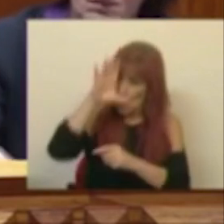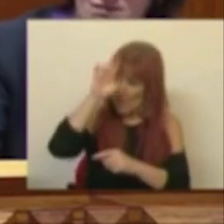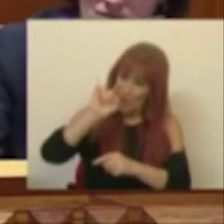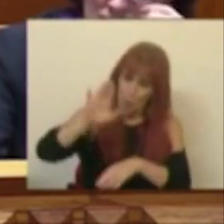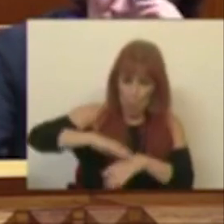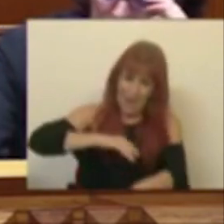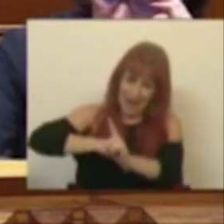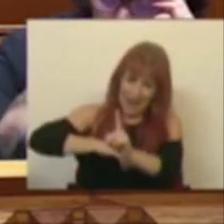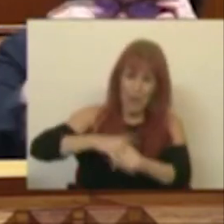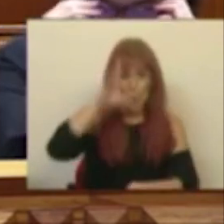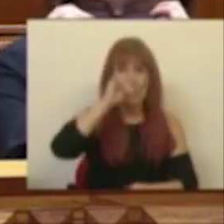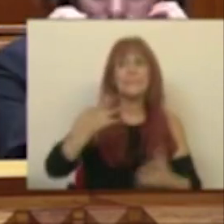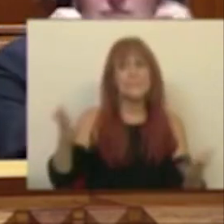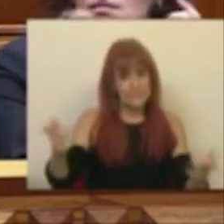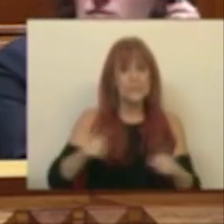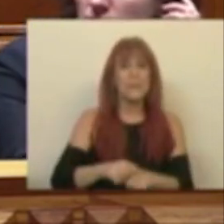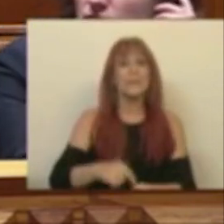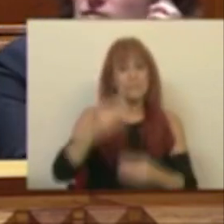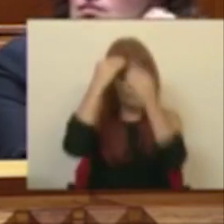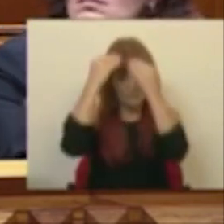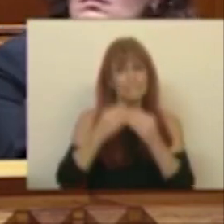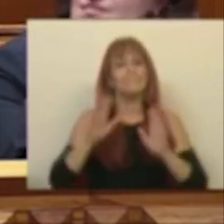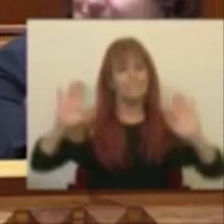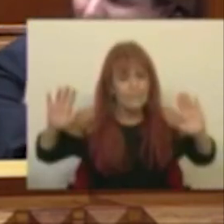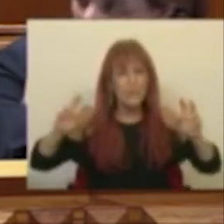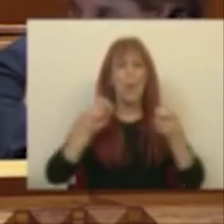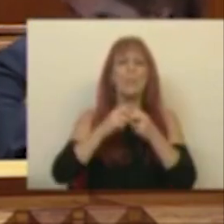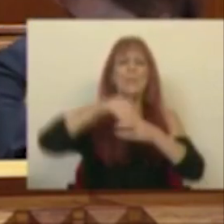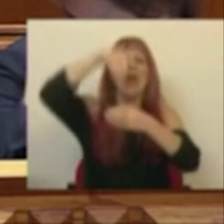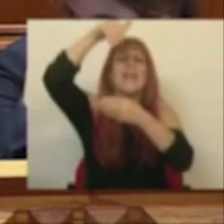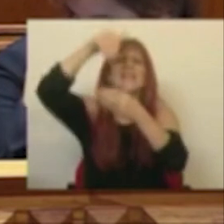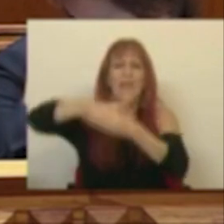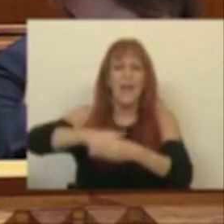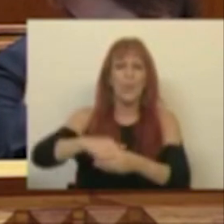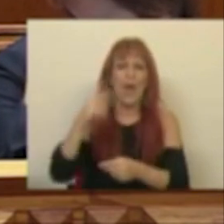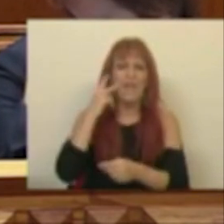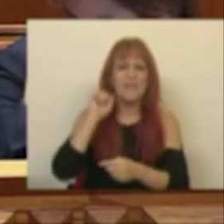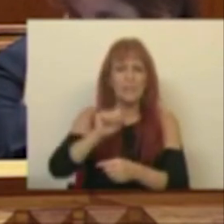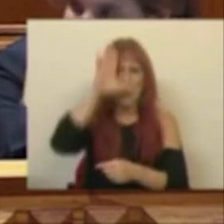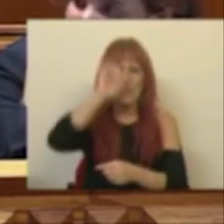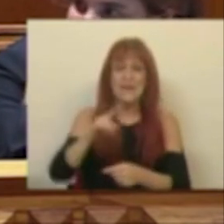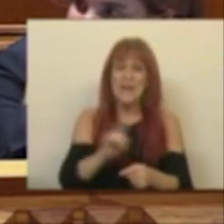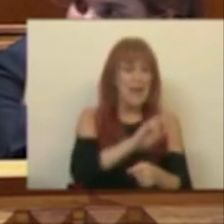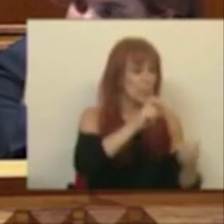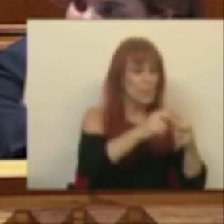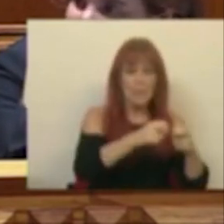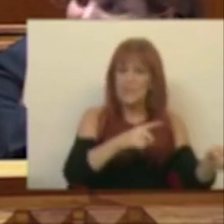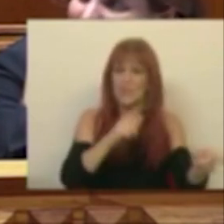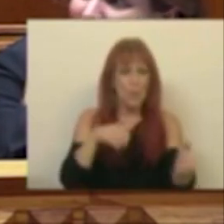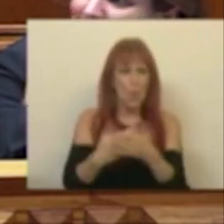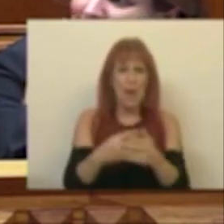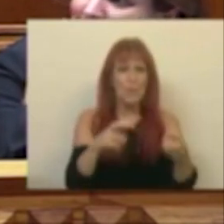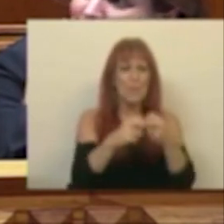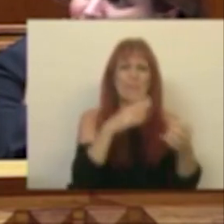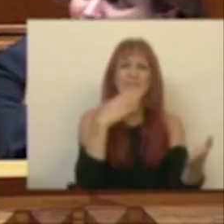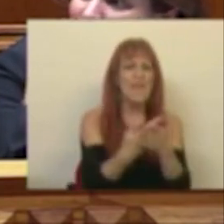isso, e o governo deve tomar a lição. Mas é um problema interno à vida do governo. Nenhum destes problemas se traduziu num